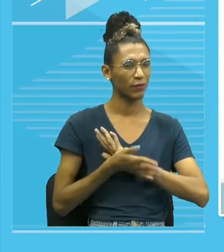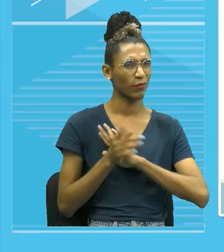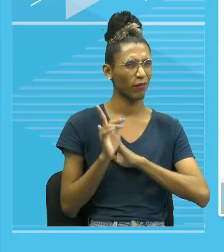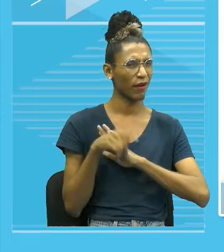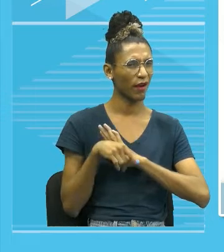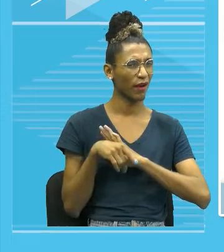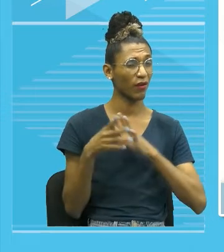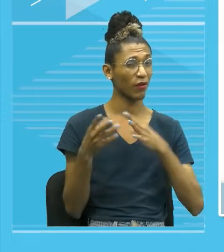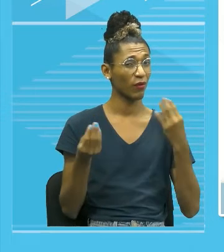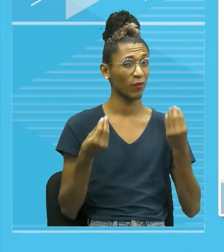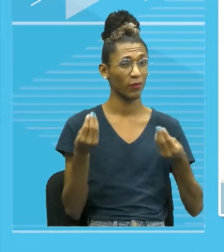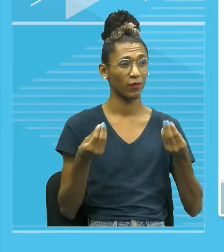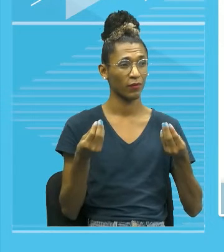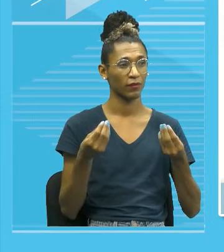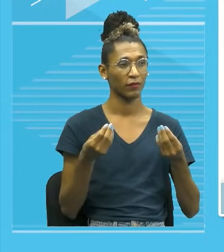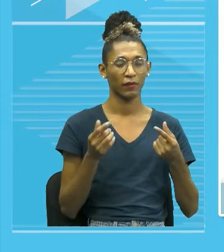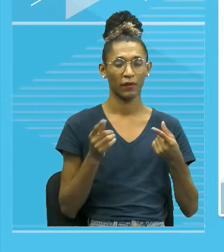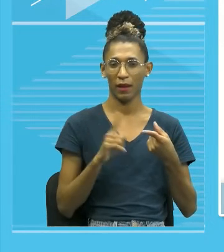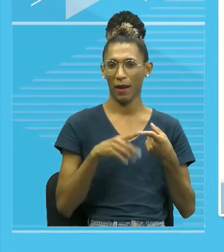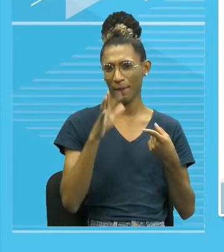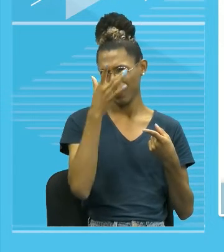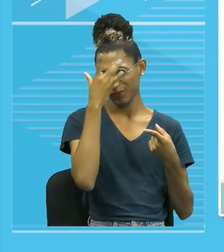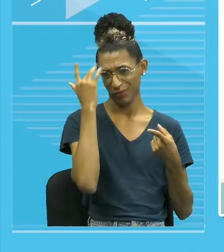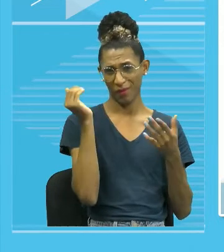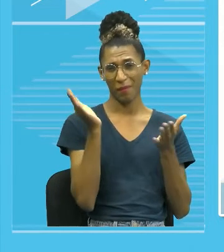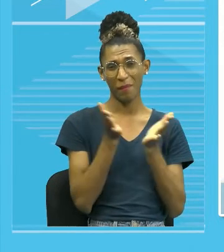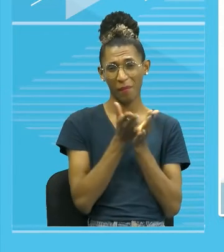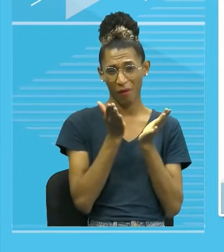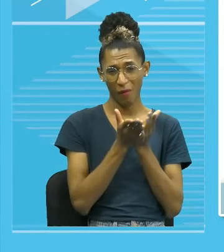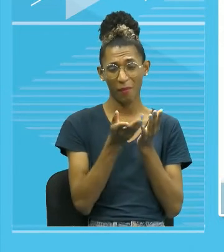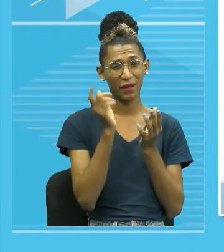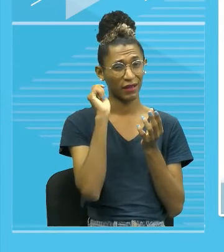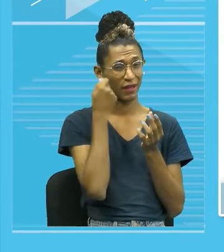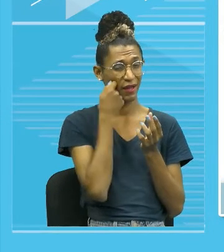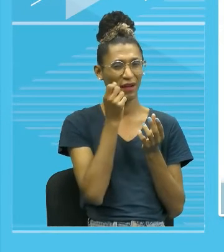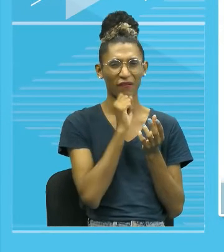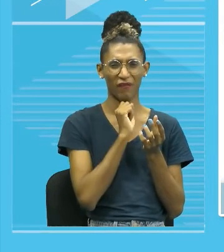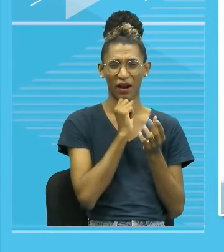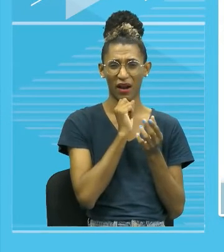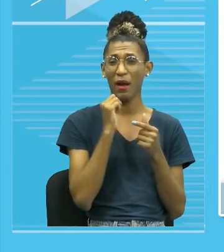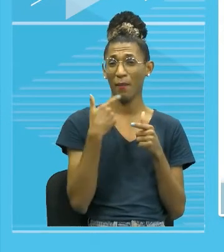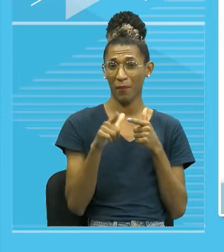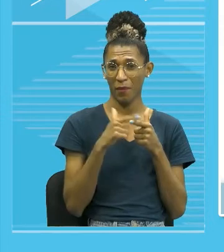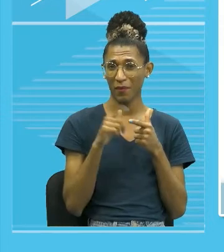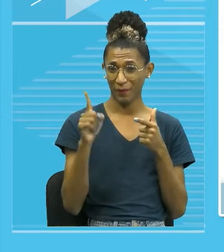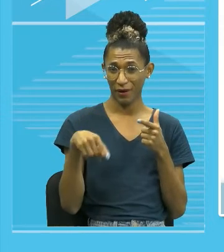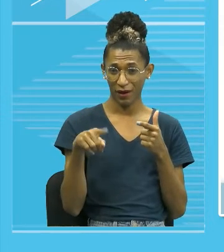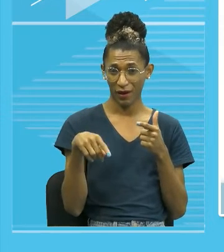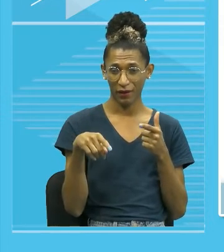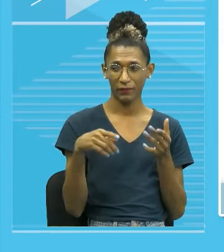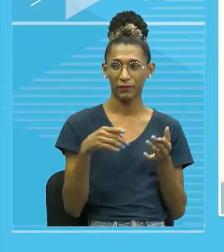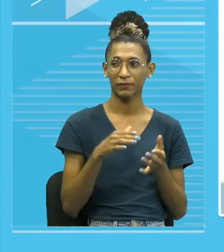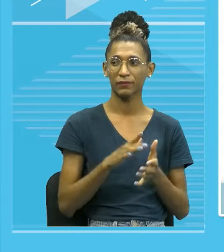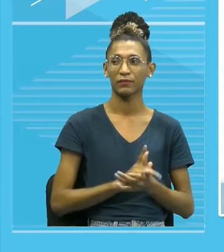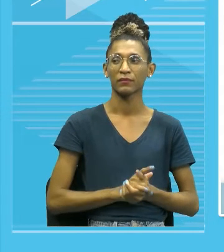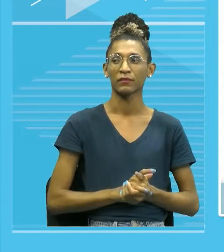desgraça ser pobre ser mulher ser negra e ser velha isso é desgraça